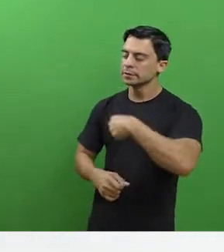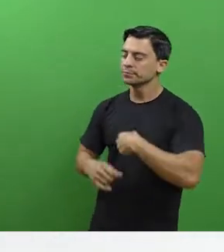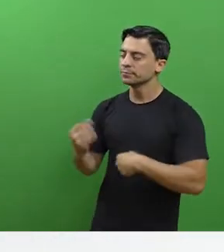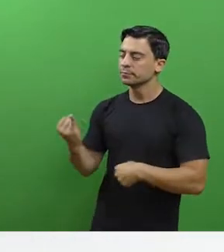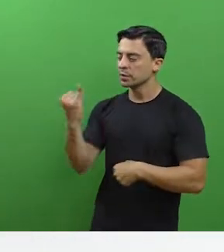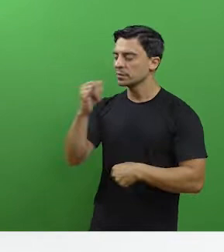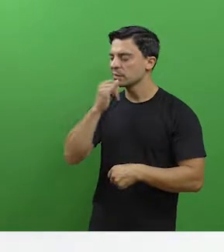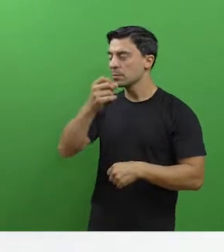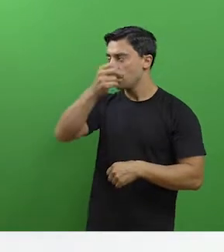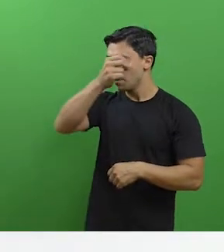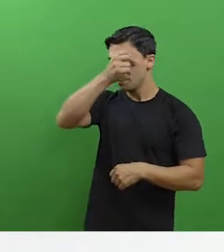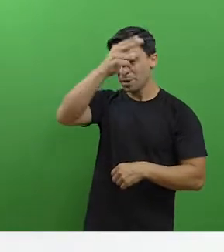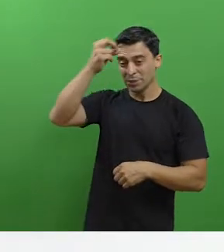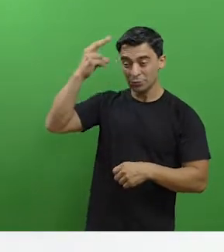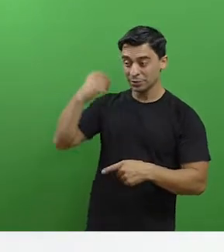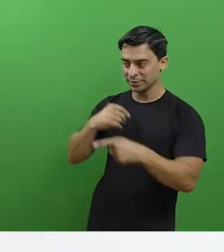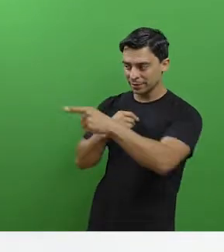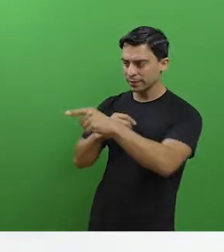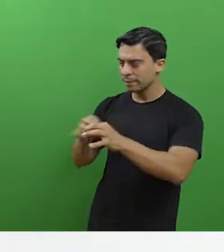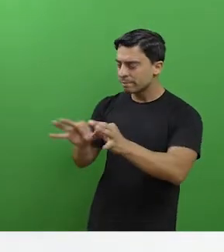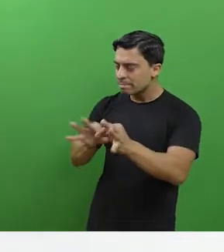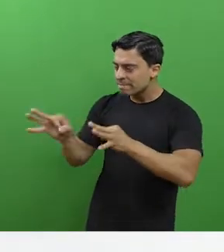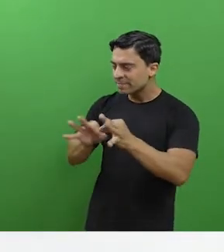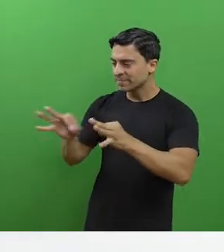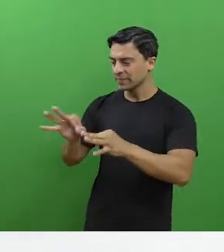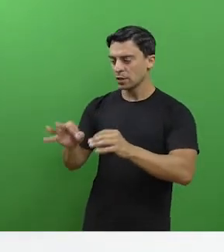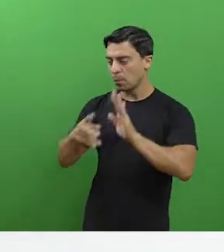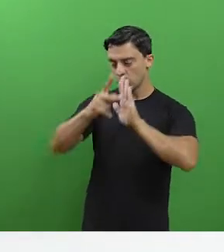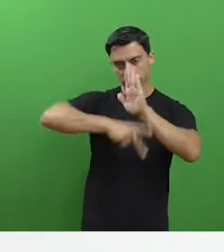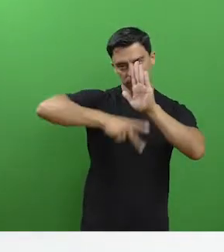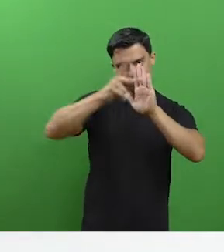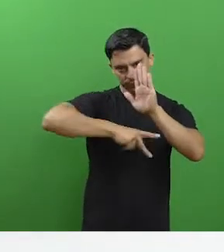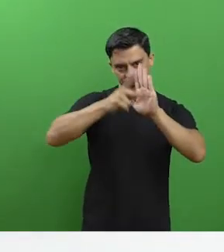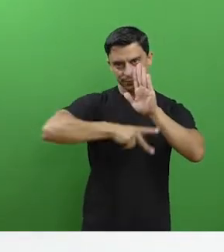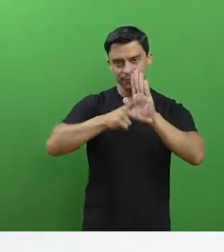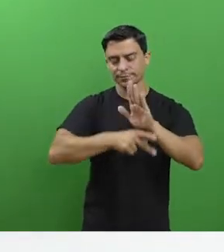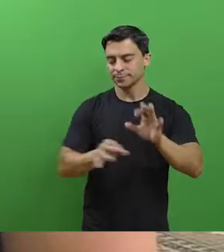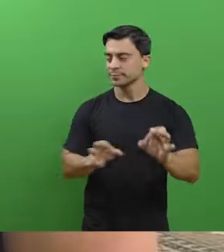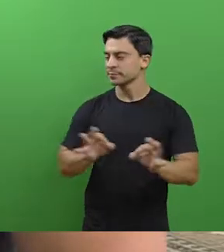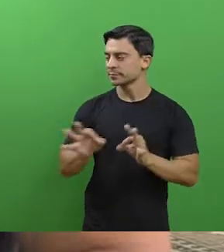ali foi feito um projeto, na prefeitura